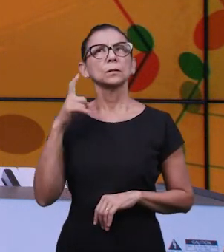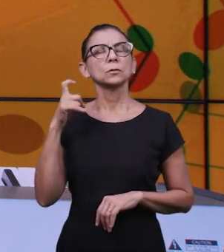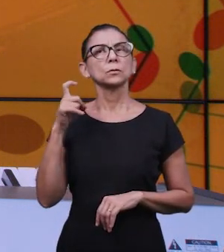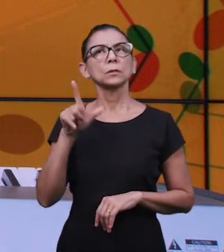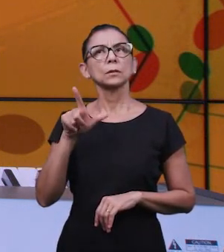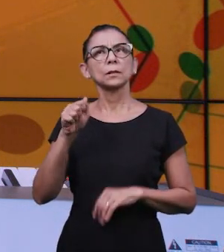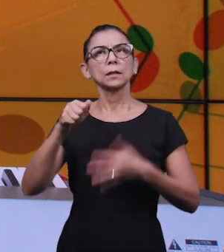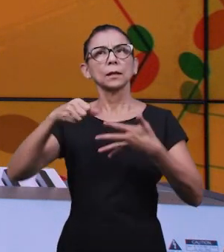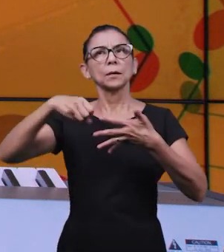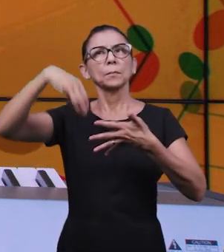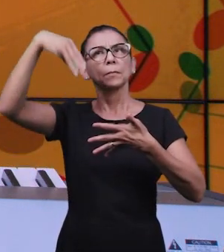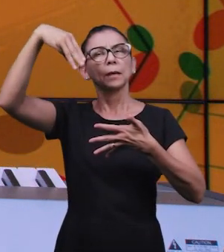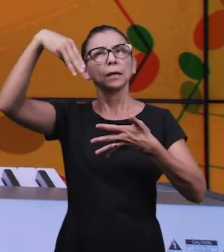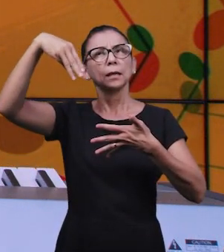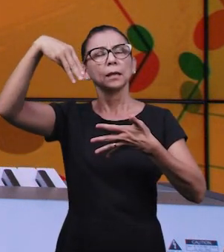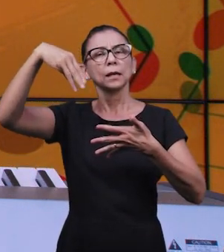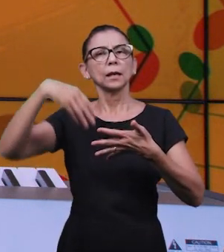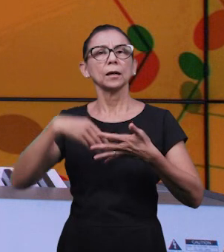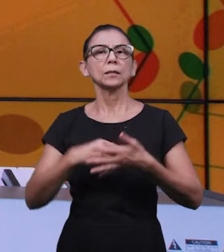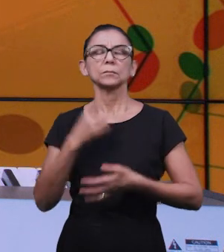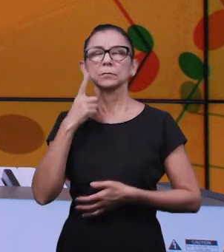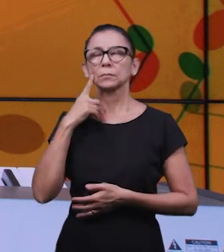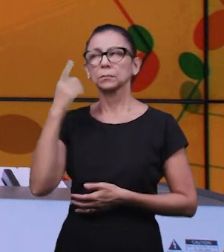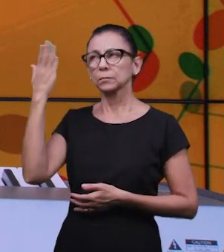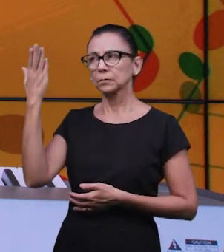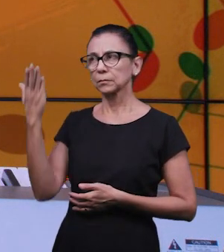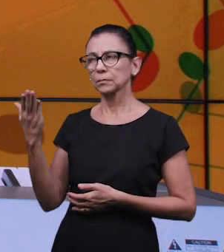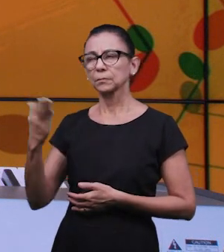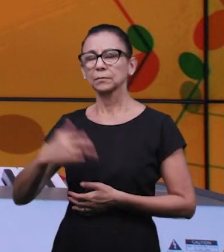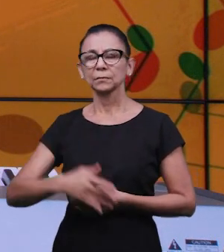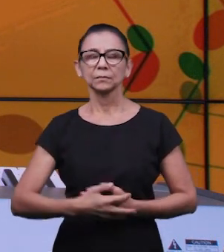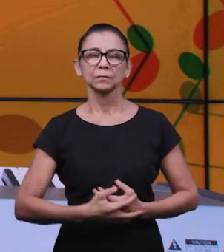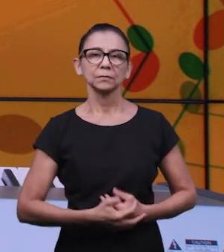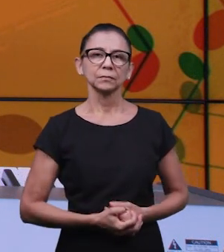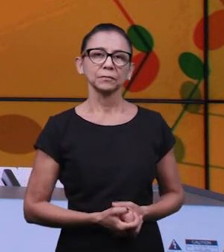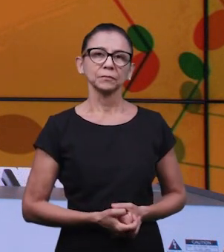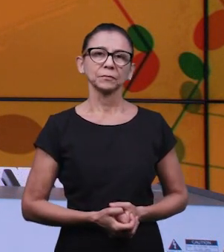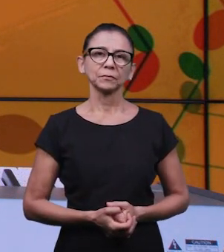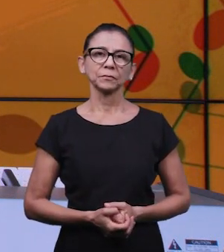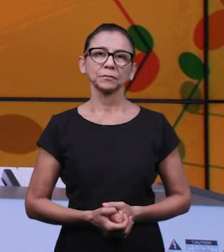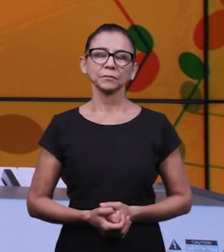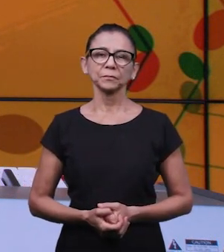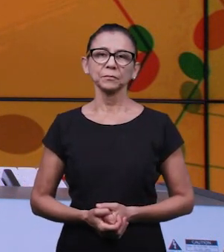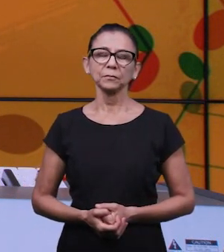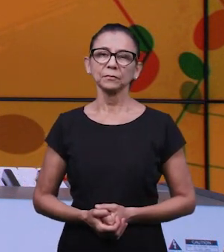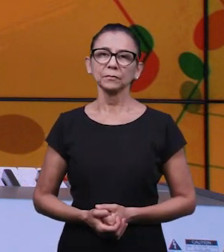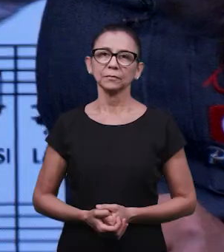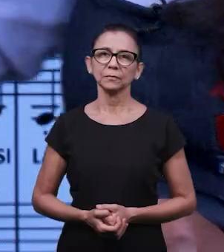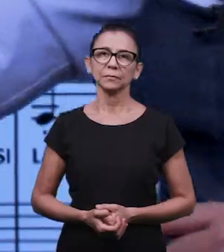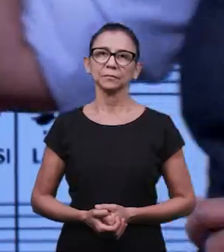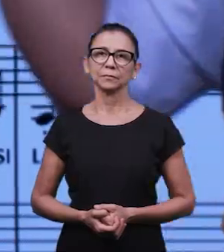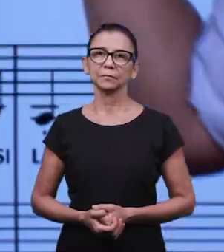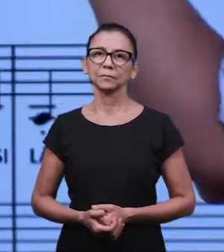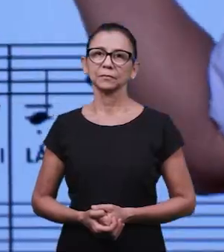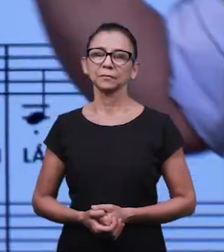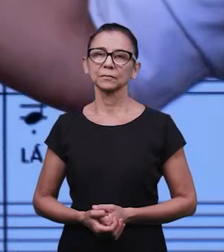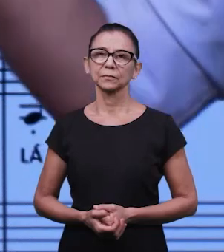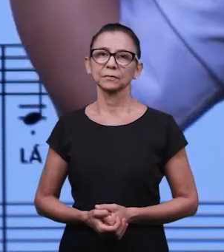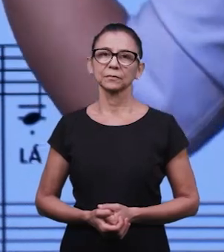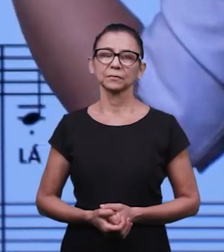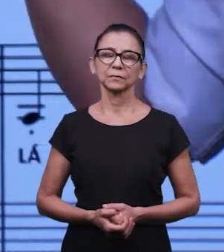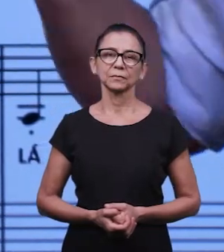é aqui, ó, a clave de Fá. Então vamos ser bem objetivos na parte